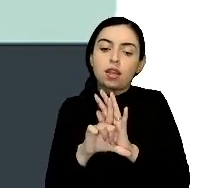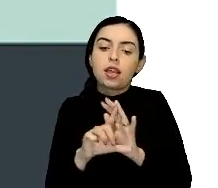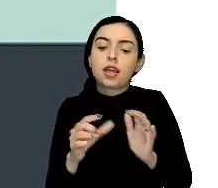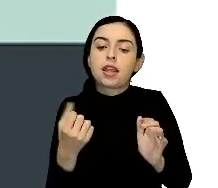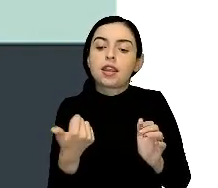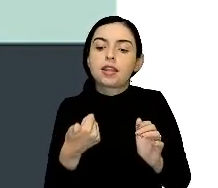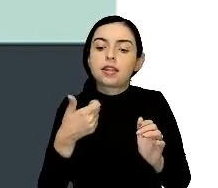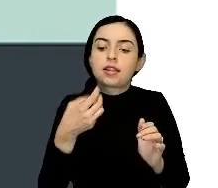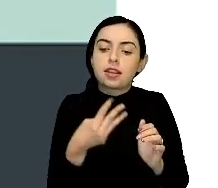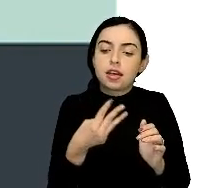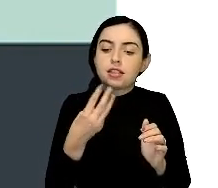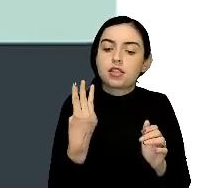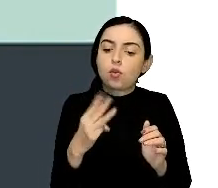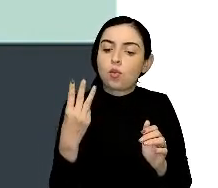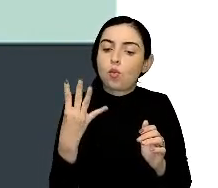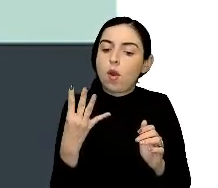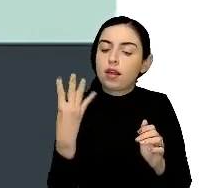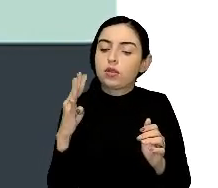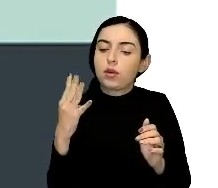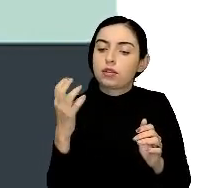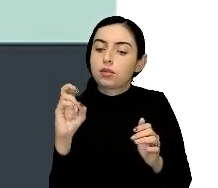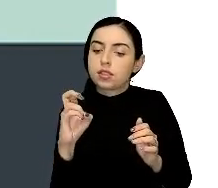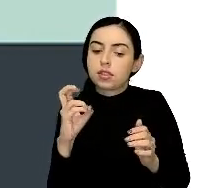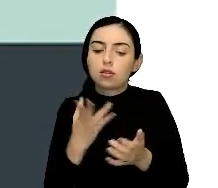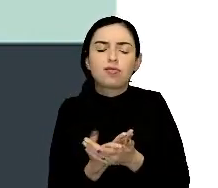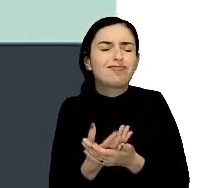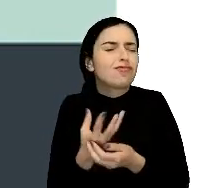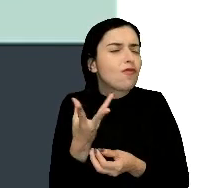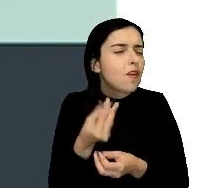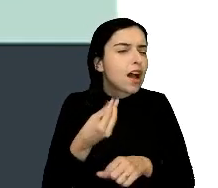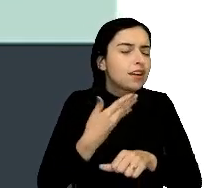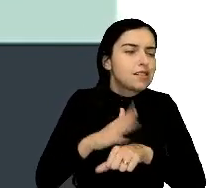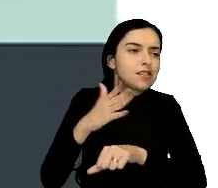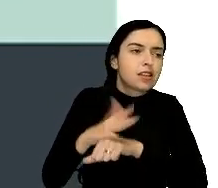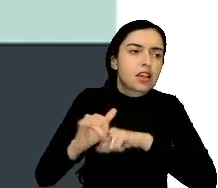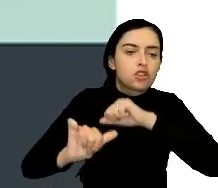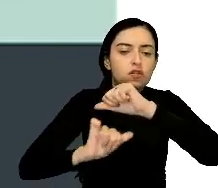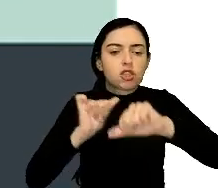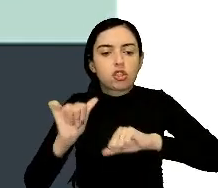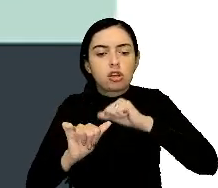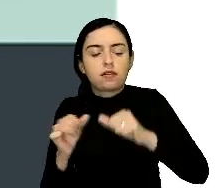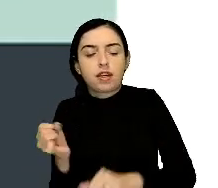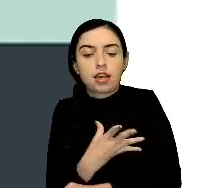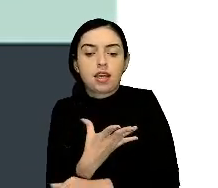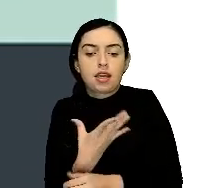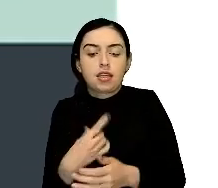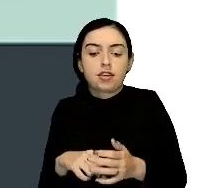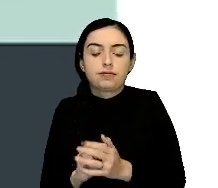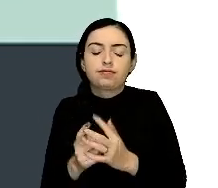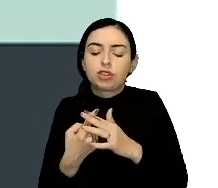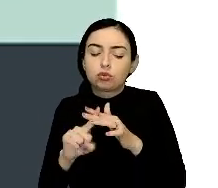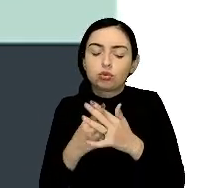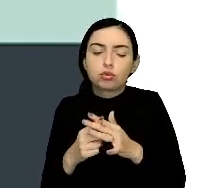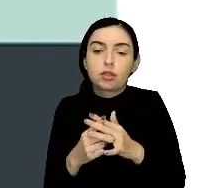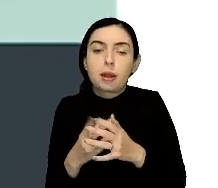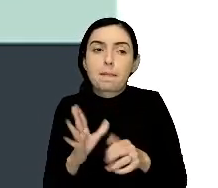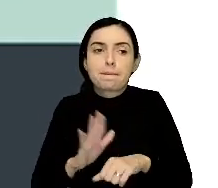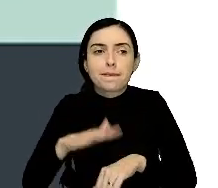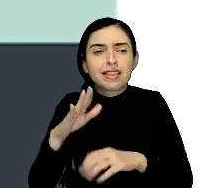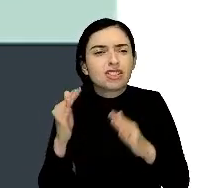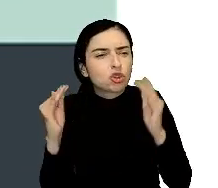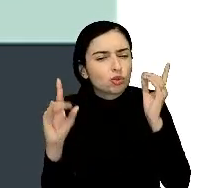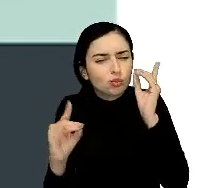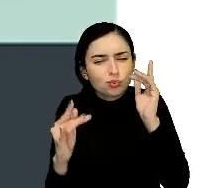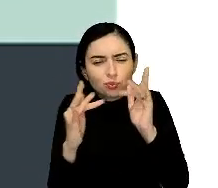13445. Foram várias as tentativas, como vocês sabem, de alteração da nova lei. Talvez a que mais próximo